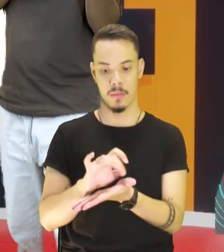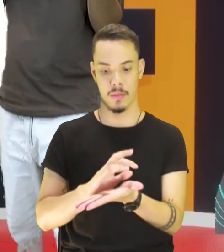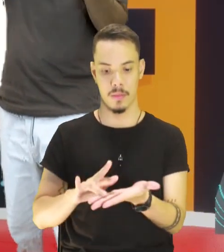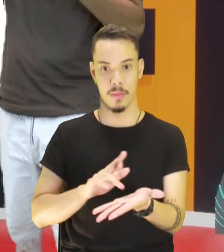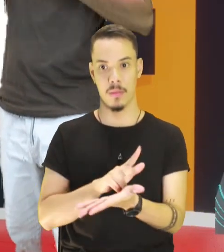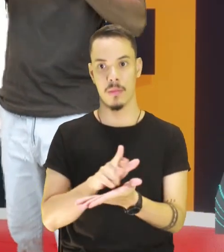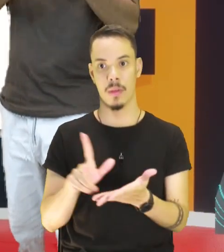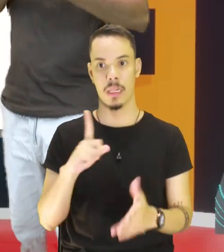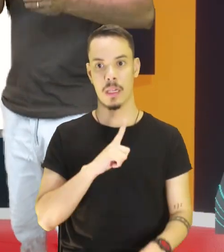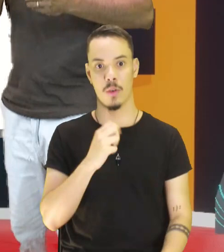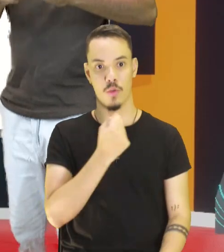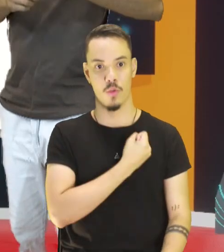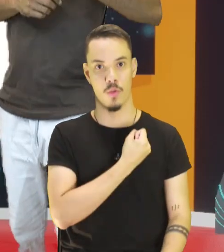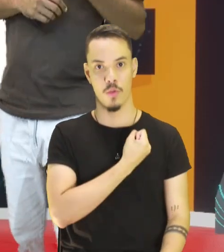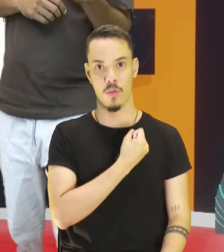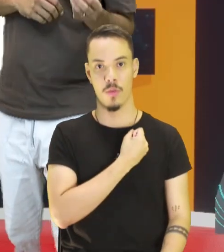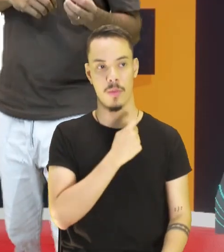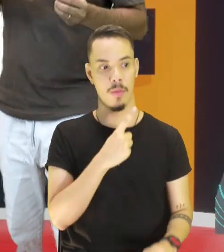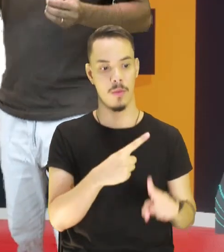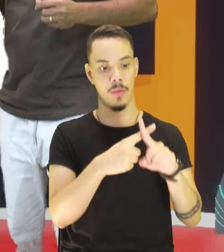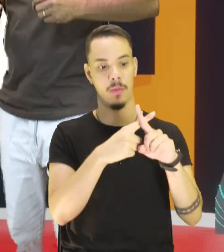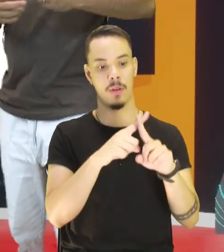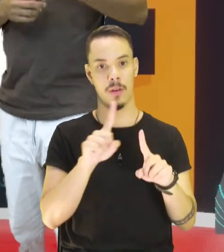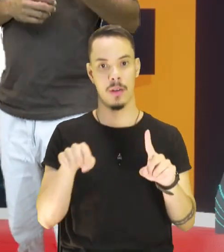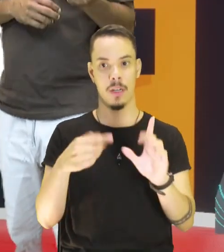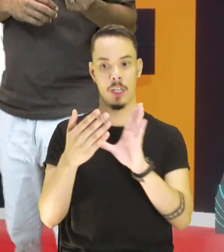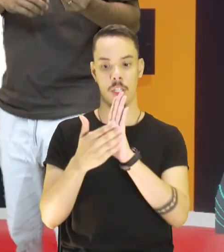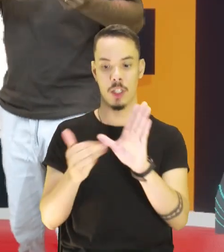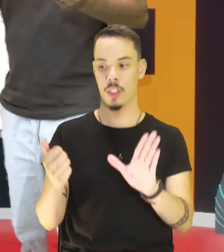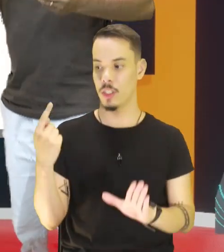um número, faz o processo, multiplica por 2, tira 1,